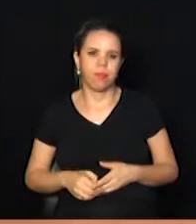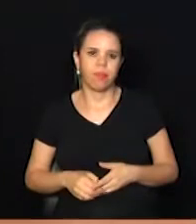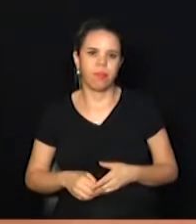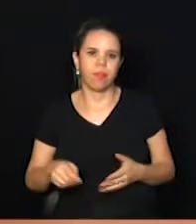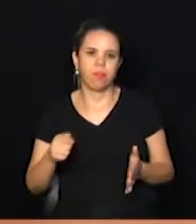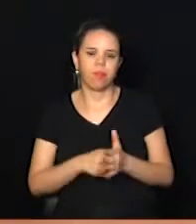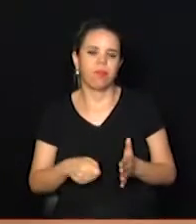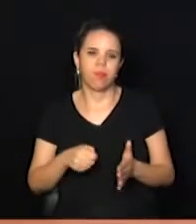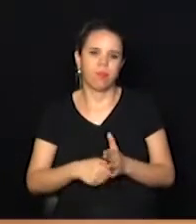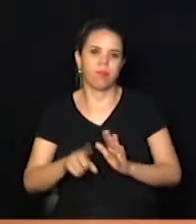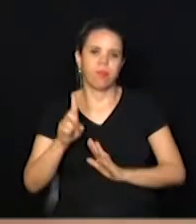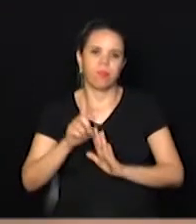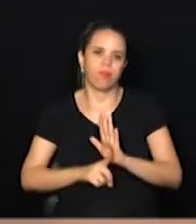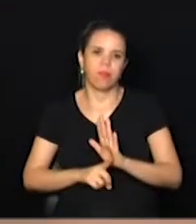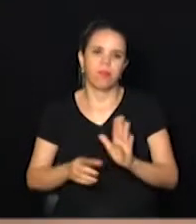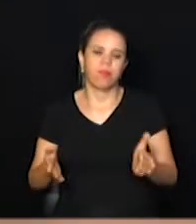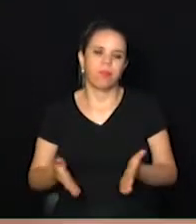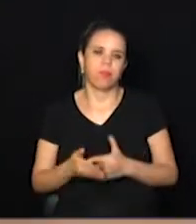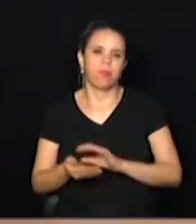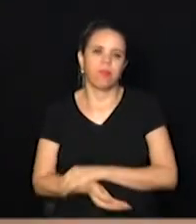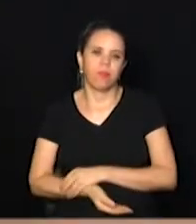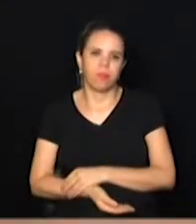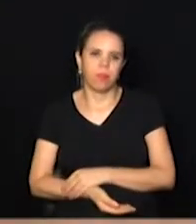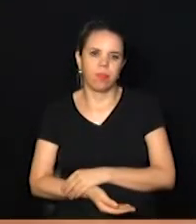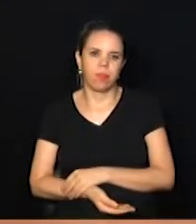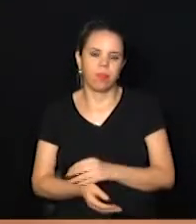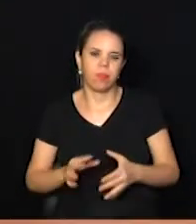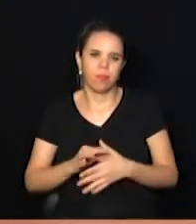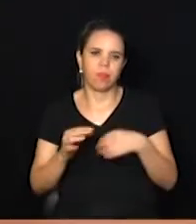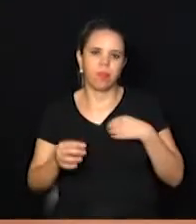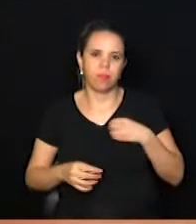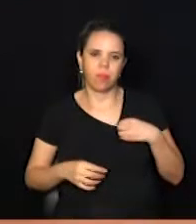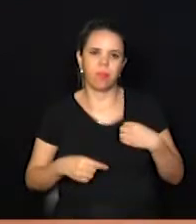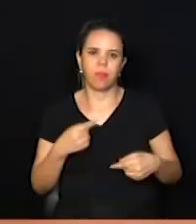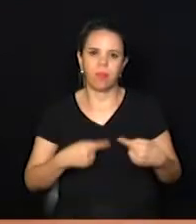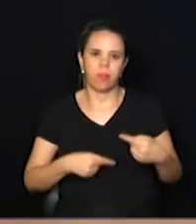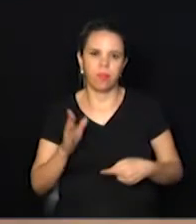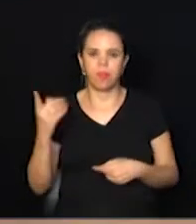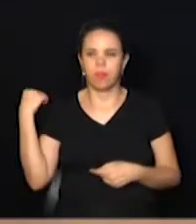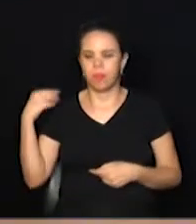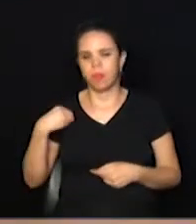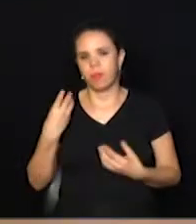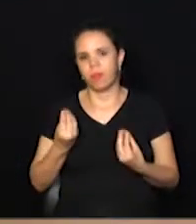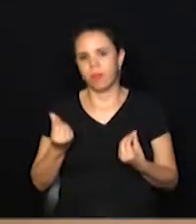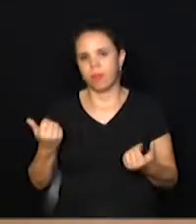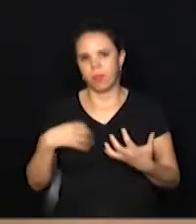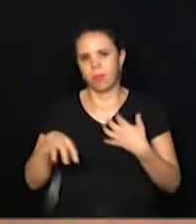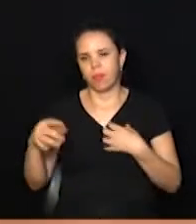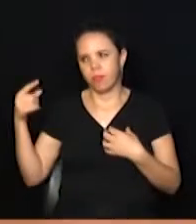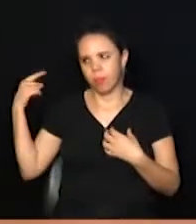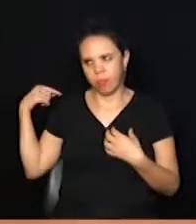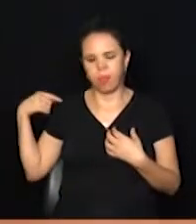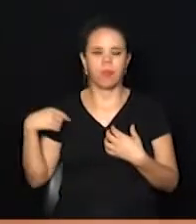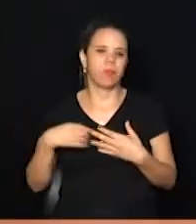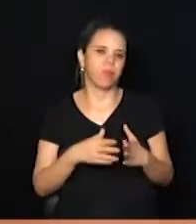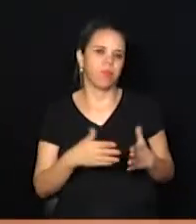lutou pelos direitos sociais, ele foi uma das lideranças políticas que já tinha uma sensibilidade naquela época,